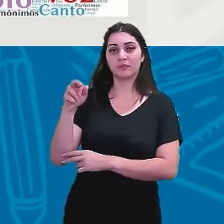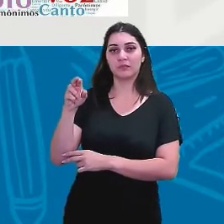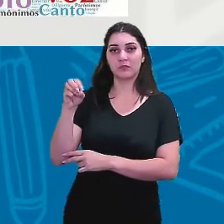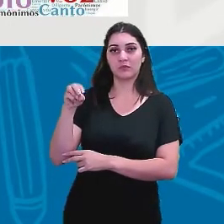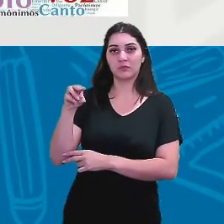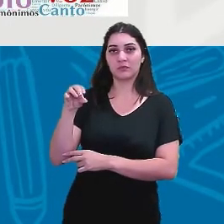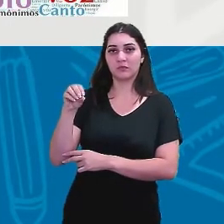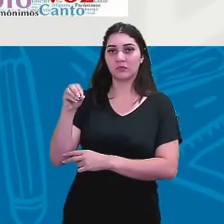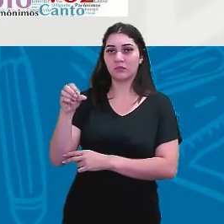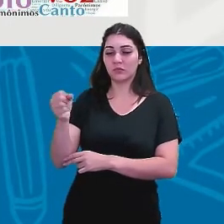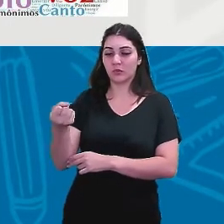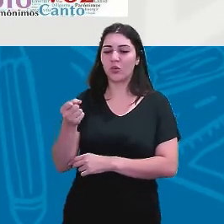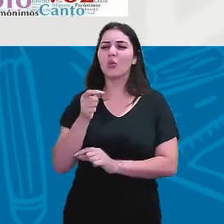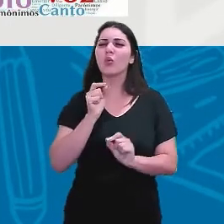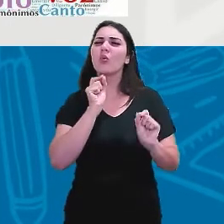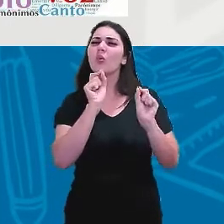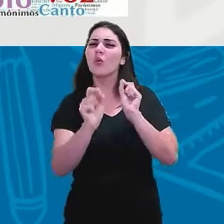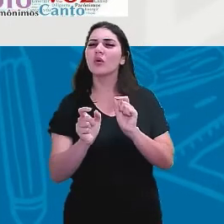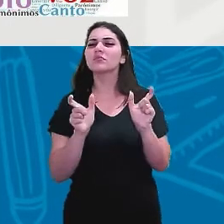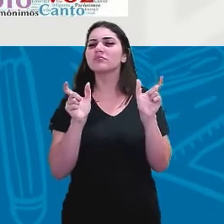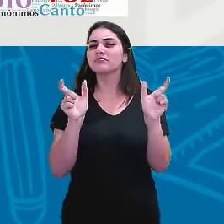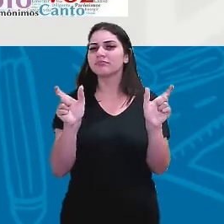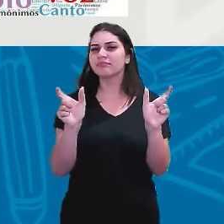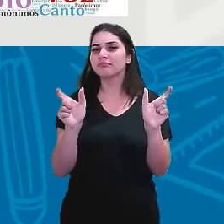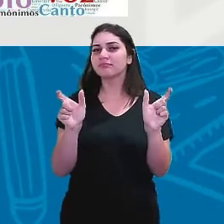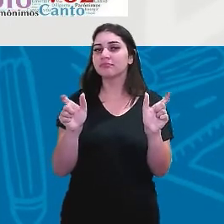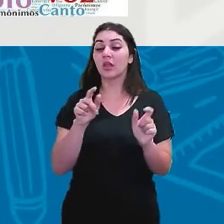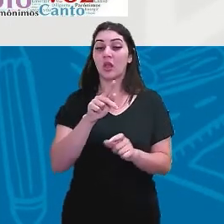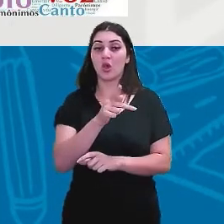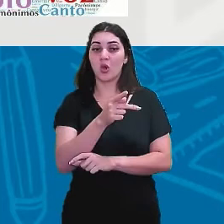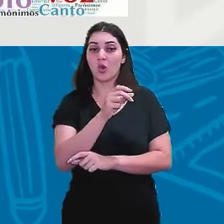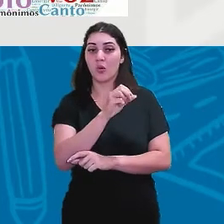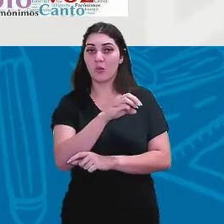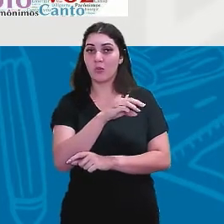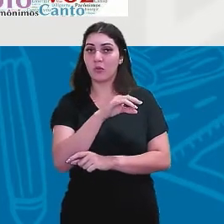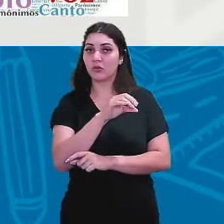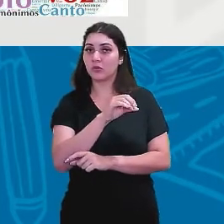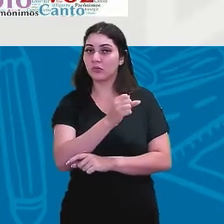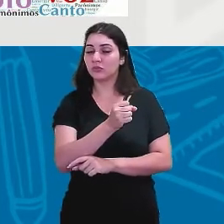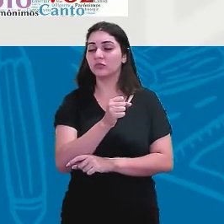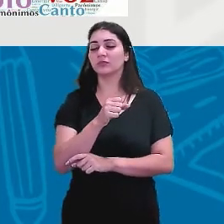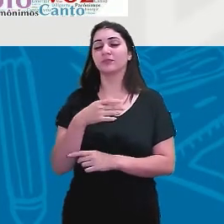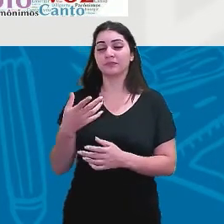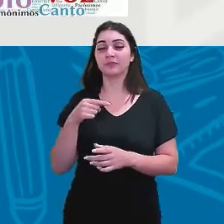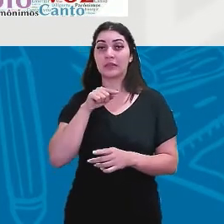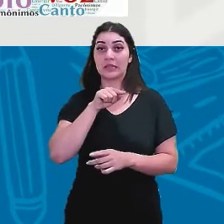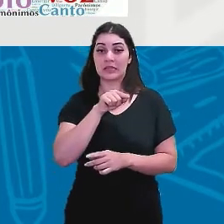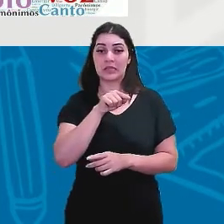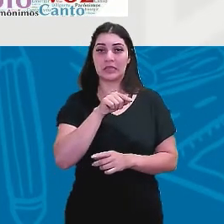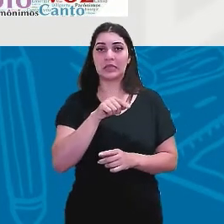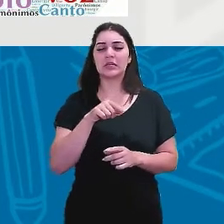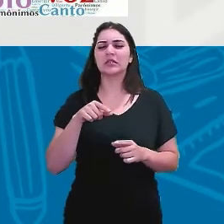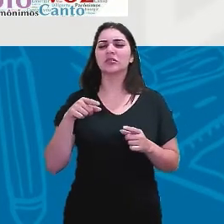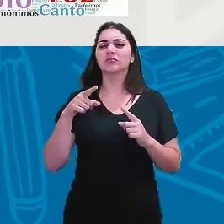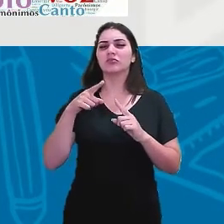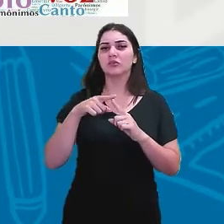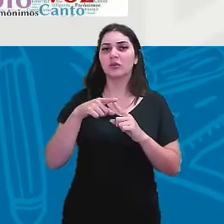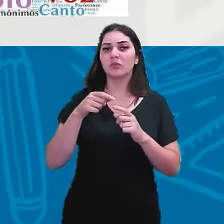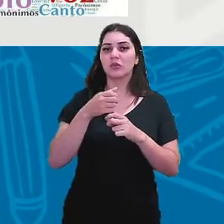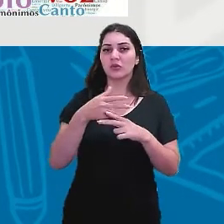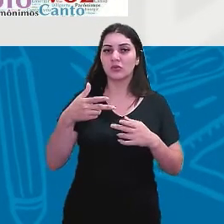Então, o que são essas palavrinhas, né? Homônimos e parônimos. Elas são termos que fazem parte